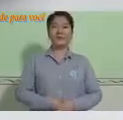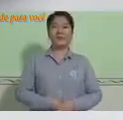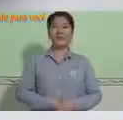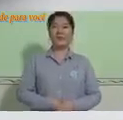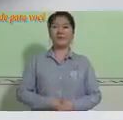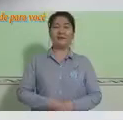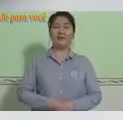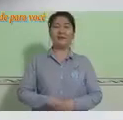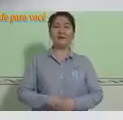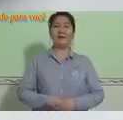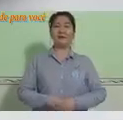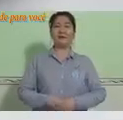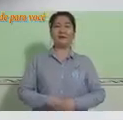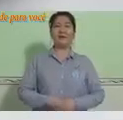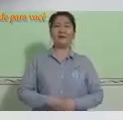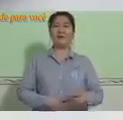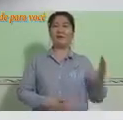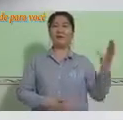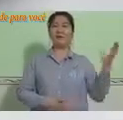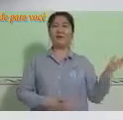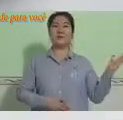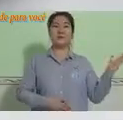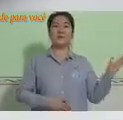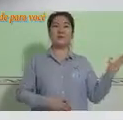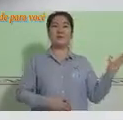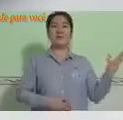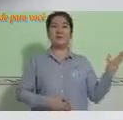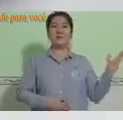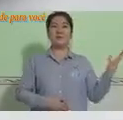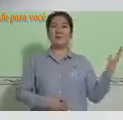ADMINISTRDAPO acento agudo, PS 6 meses da primeira.